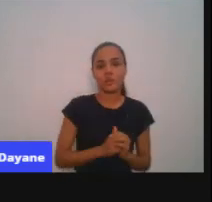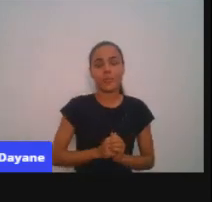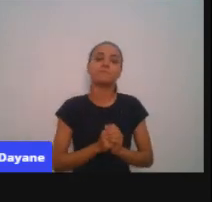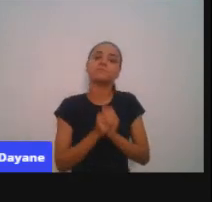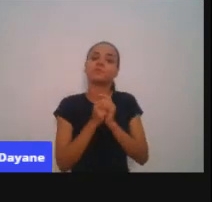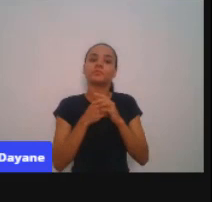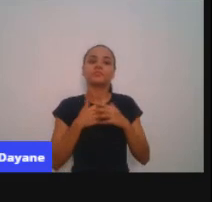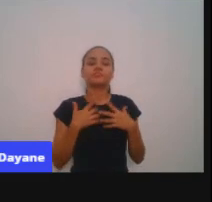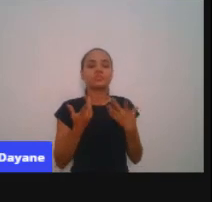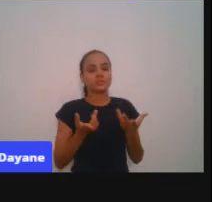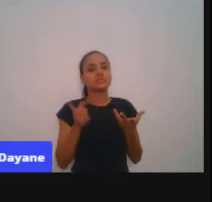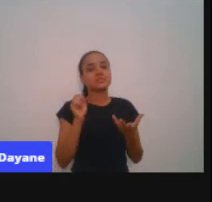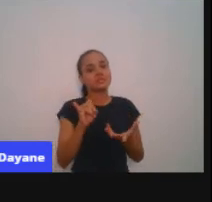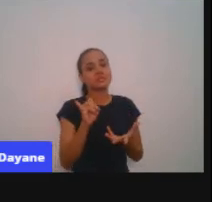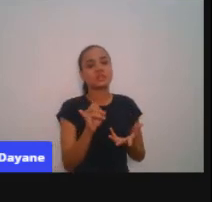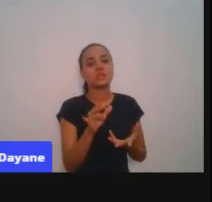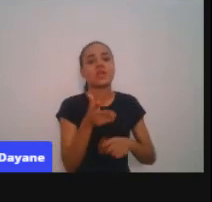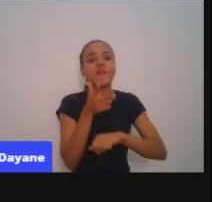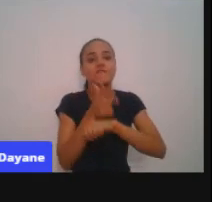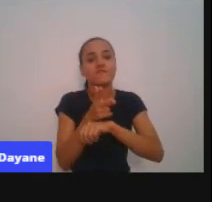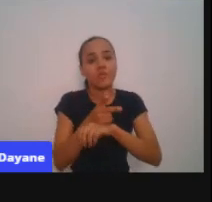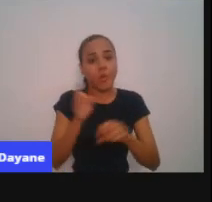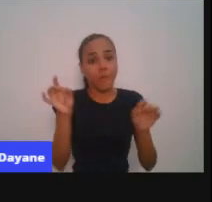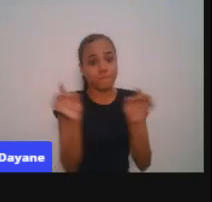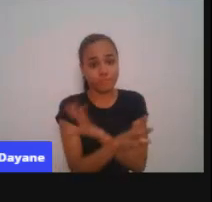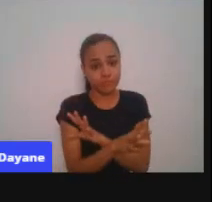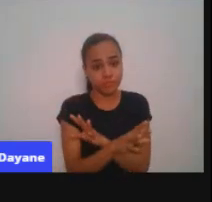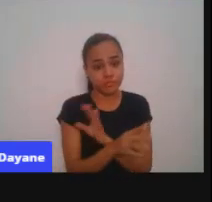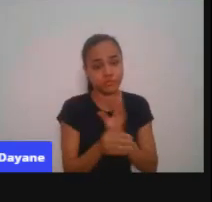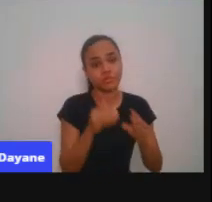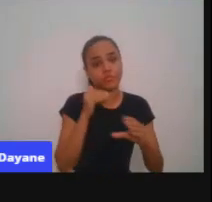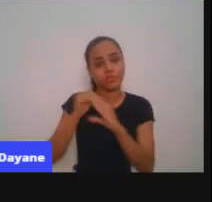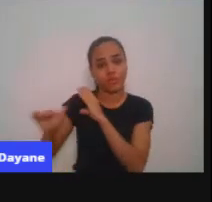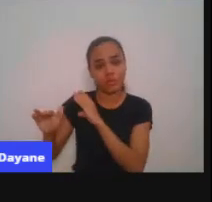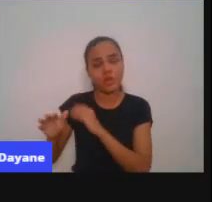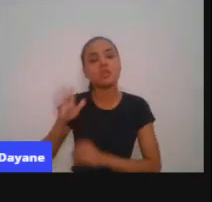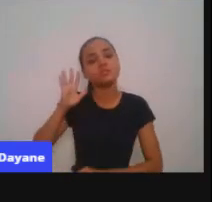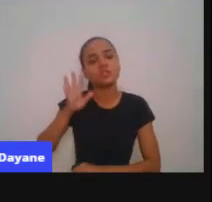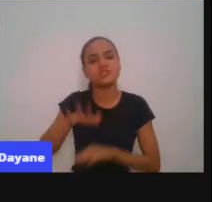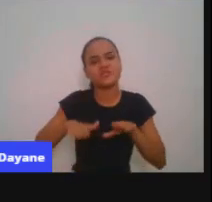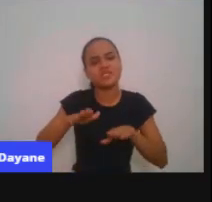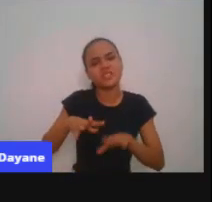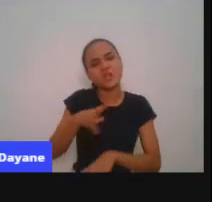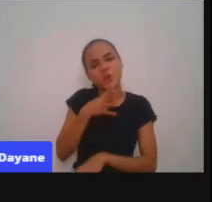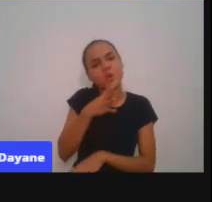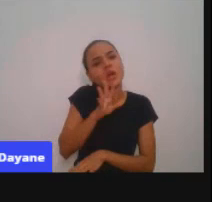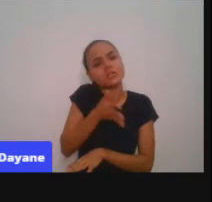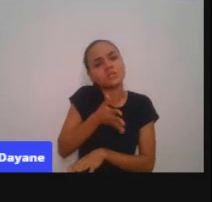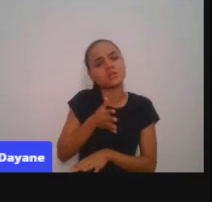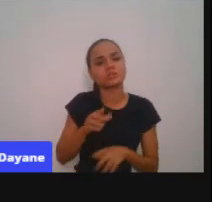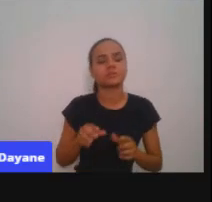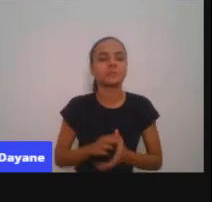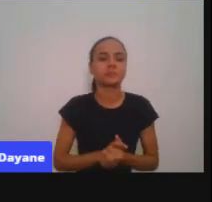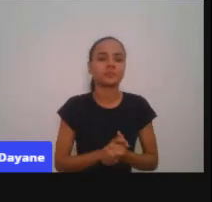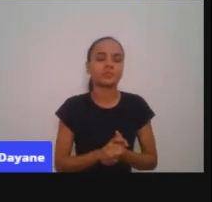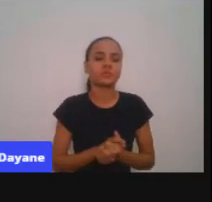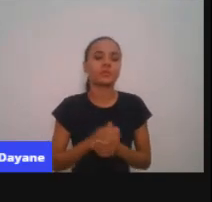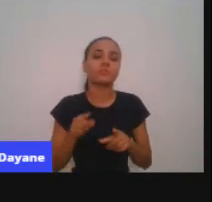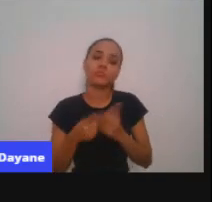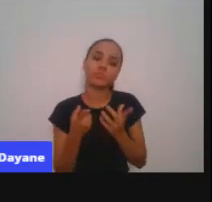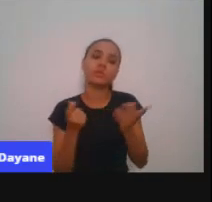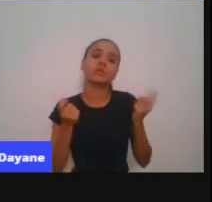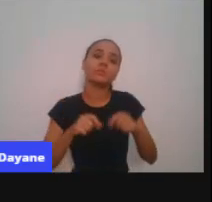já prontos na internet, às vezes eles já conhecem, mas às vezes eu posso, sim, fazer alguma coisa que não seja tão